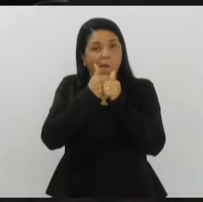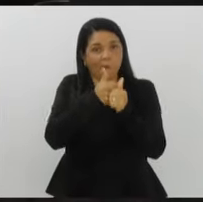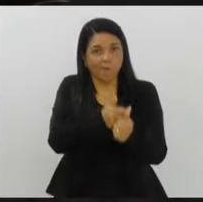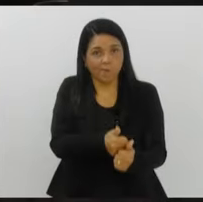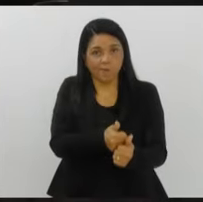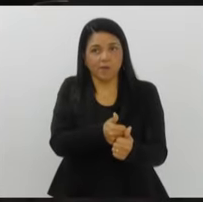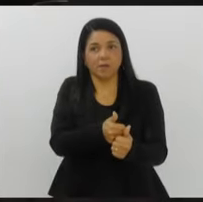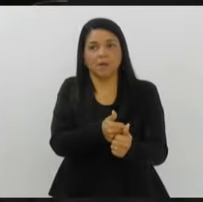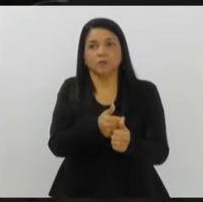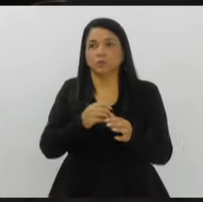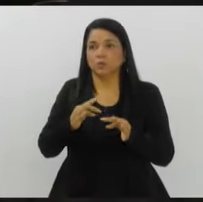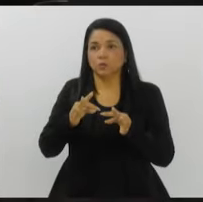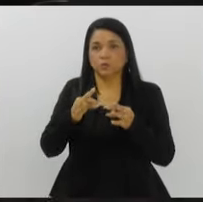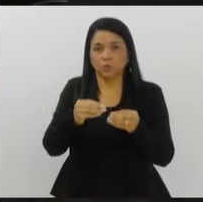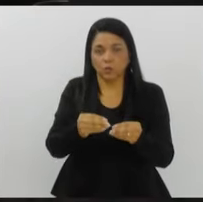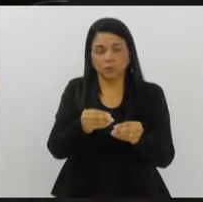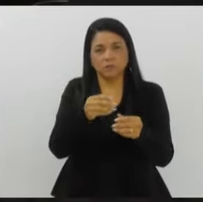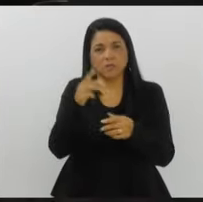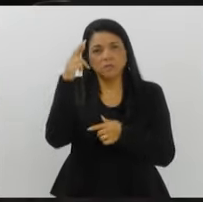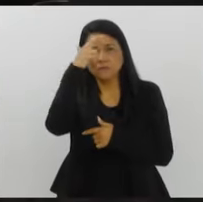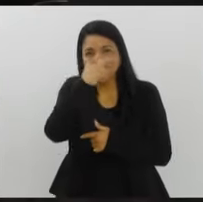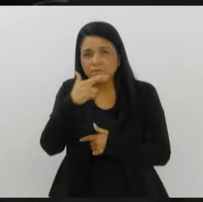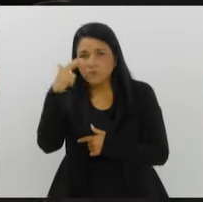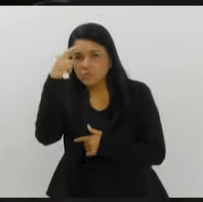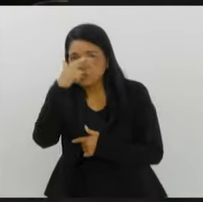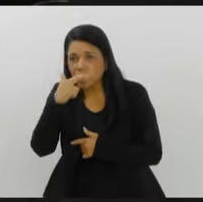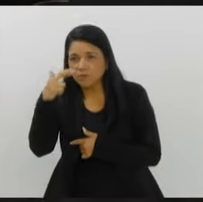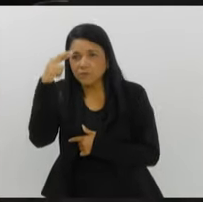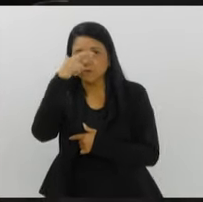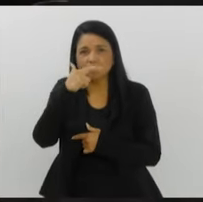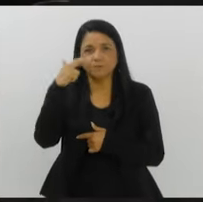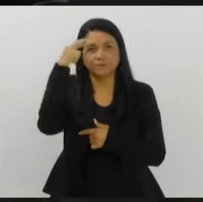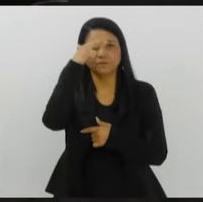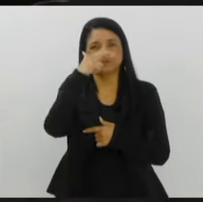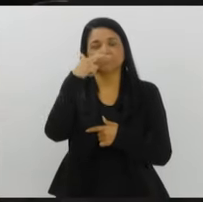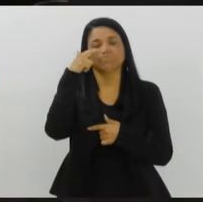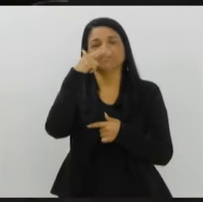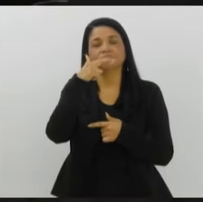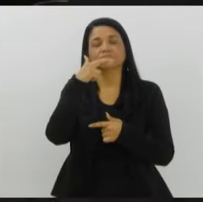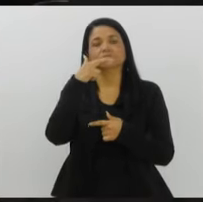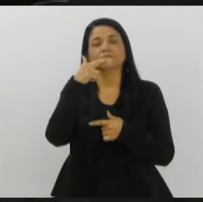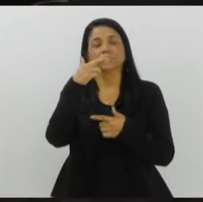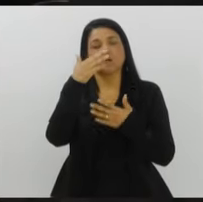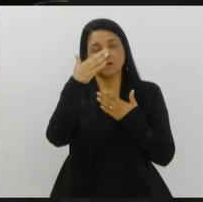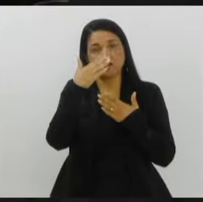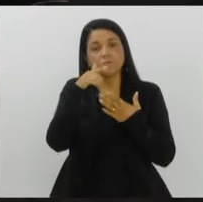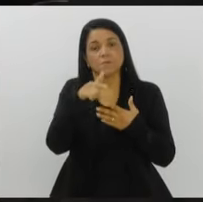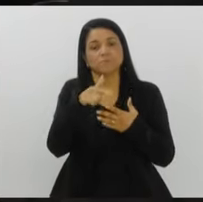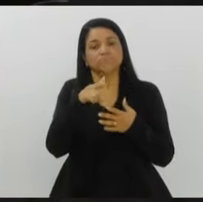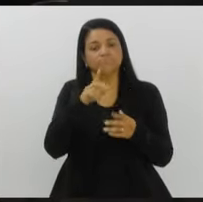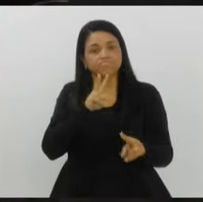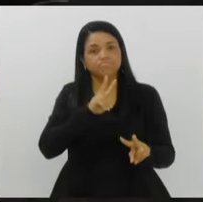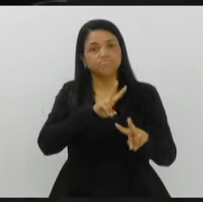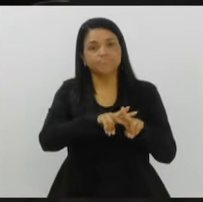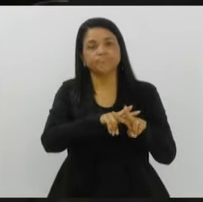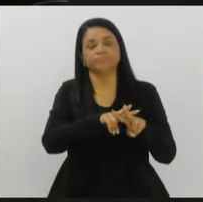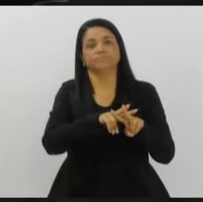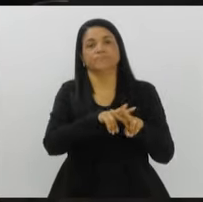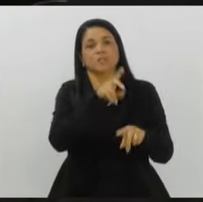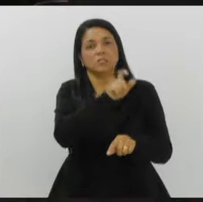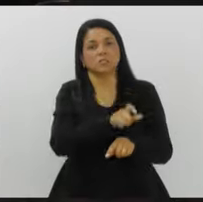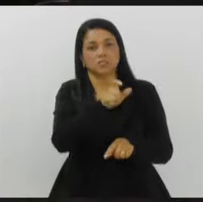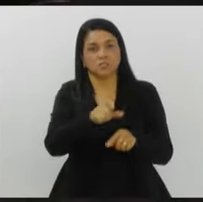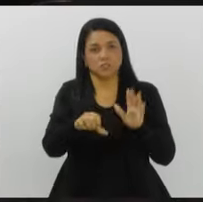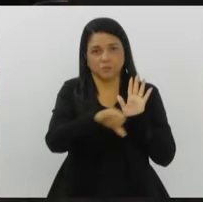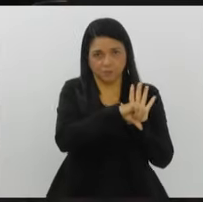as diligências e as investigações para chegar a esses indivíduos que estão fazendo as ameaças,